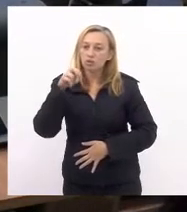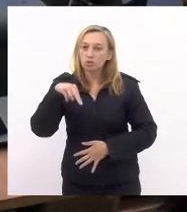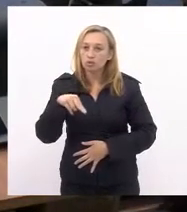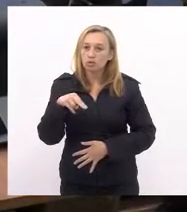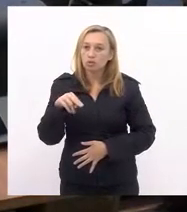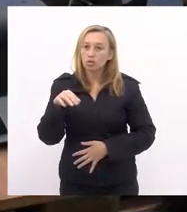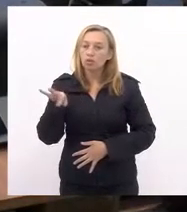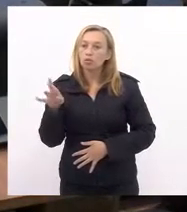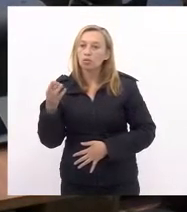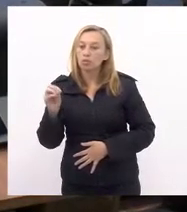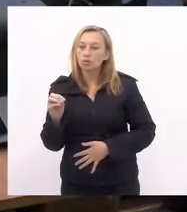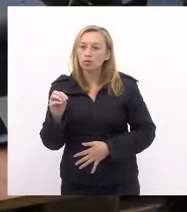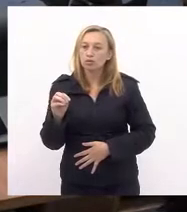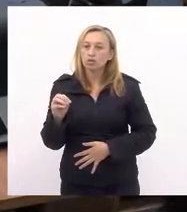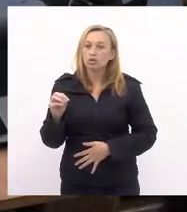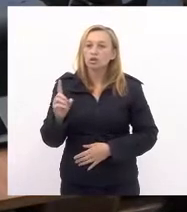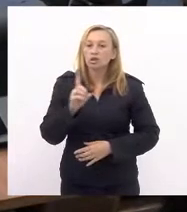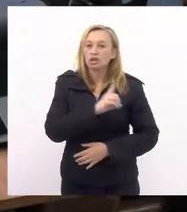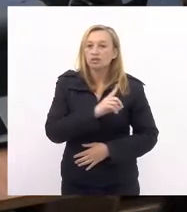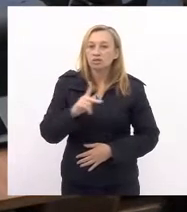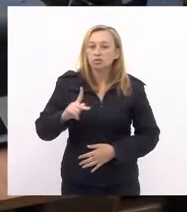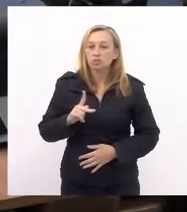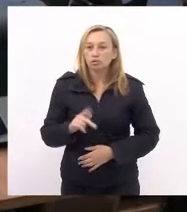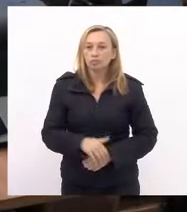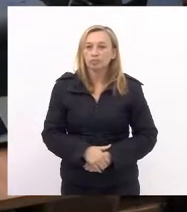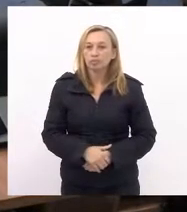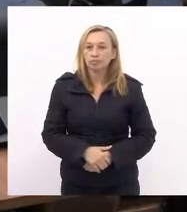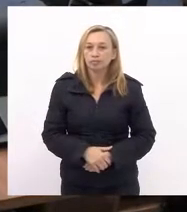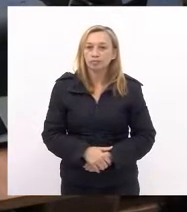Filho Júnior, que é defensor público.